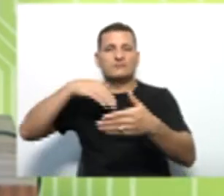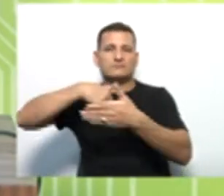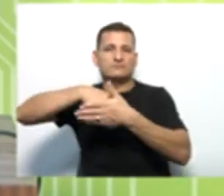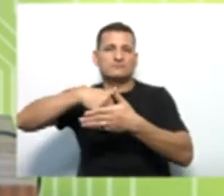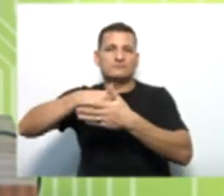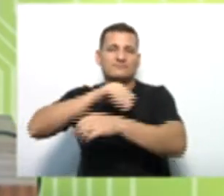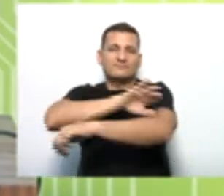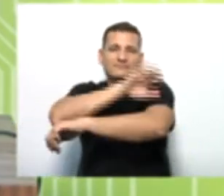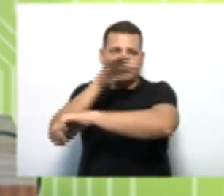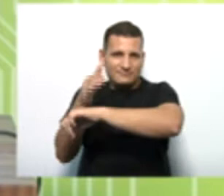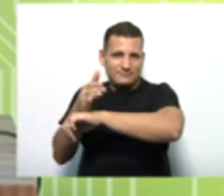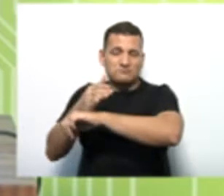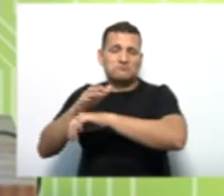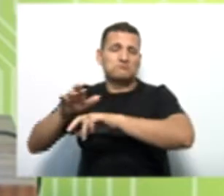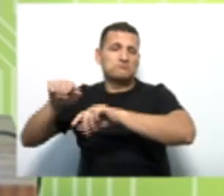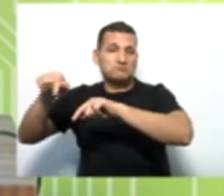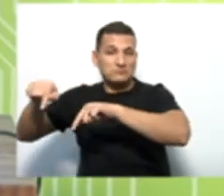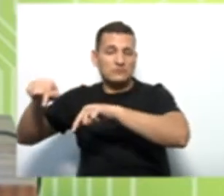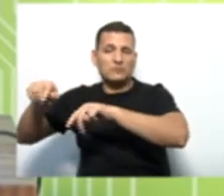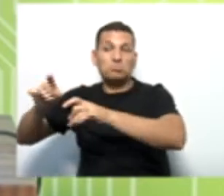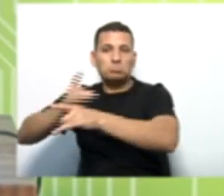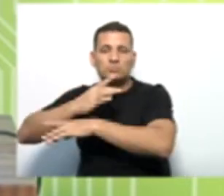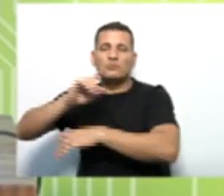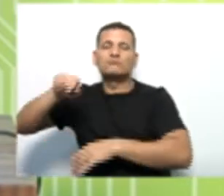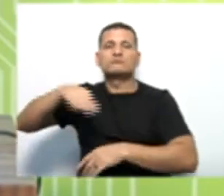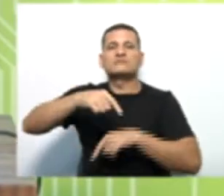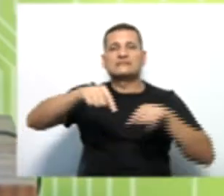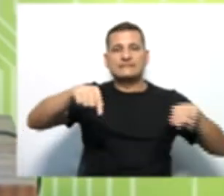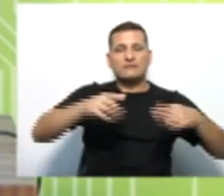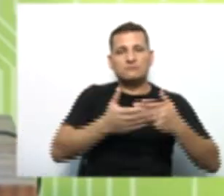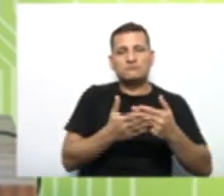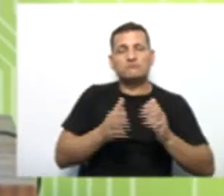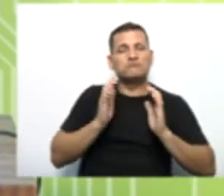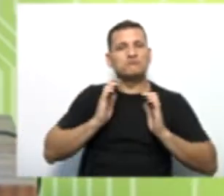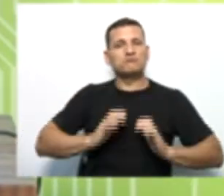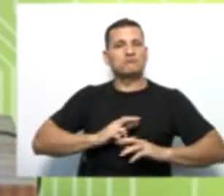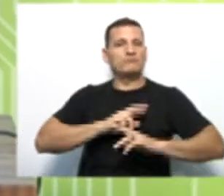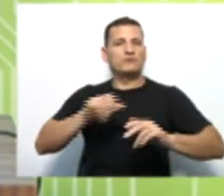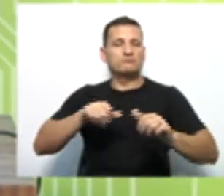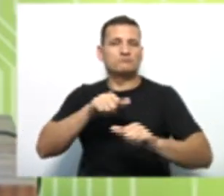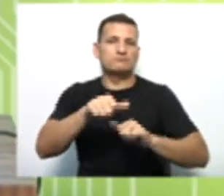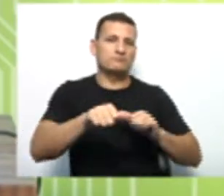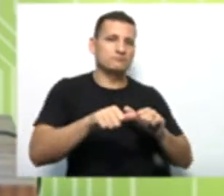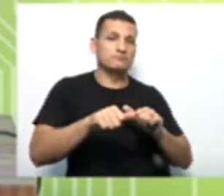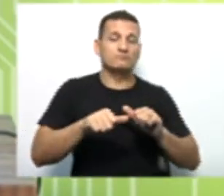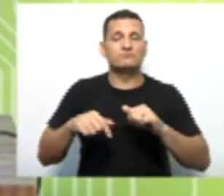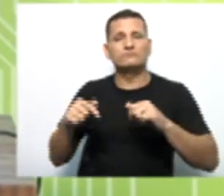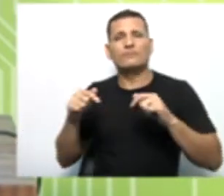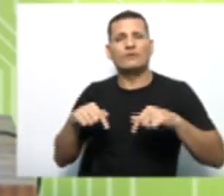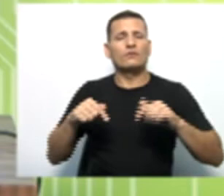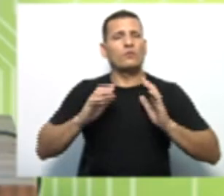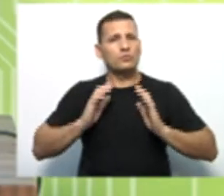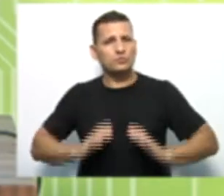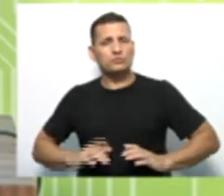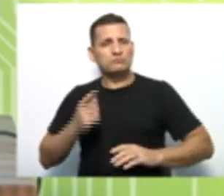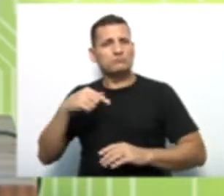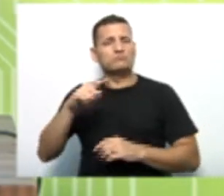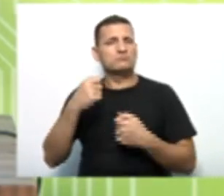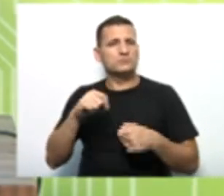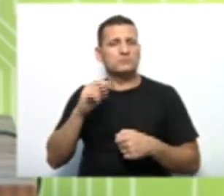diferente do modo que eu me porto dentro da sala de aula. E é essa conduta que a gente precisa observar e